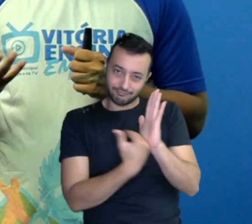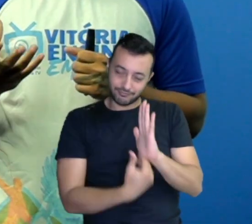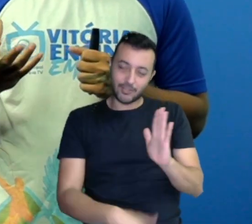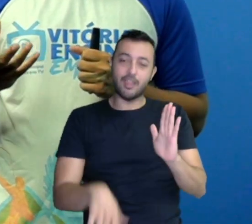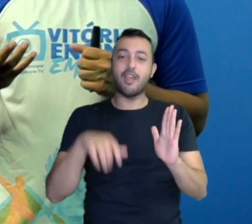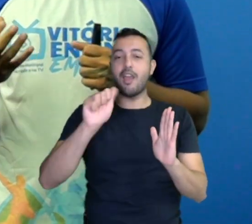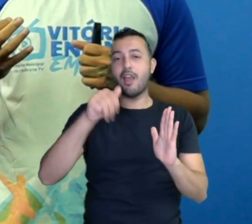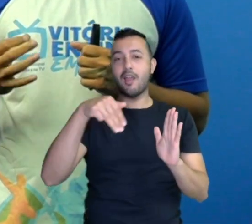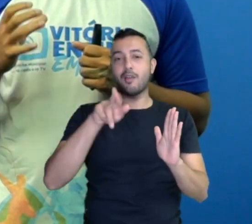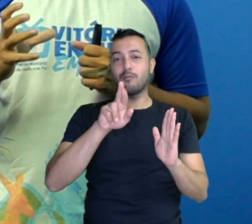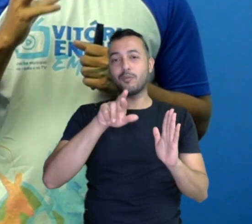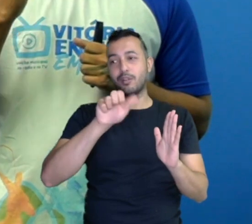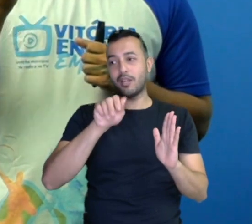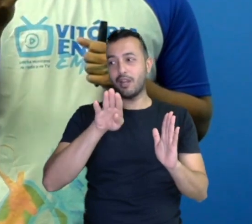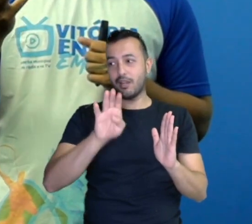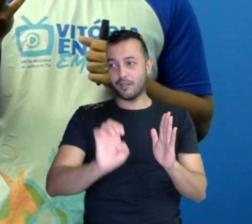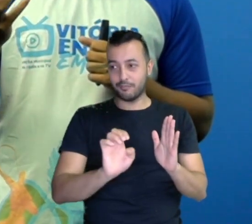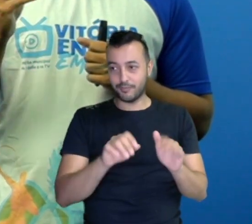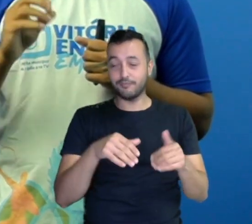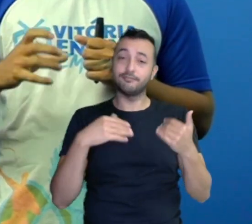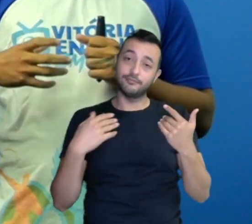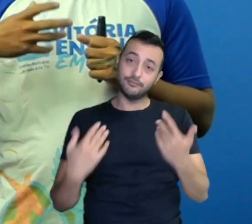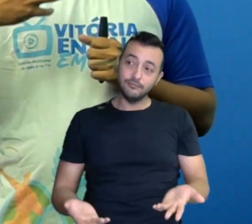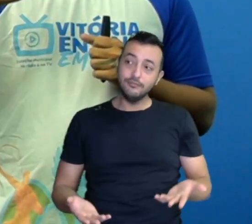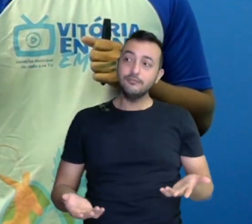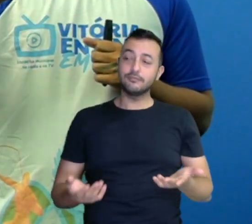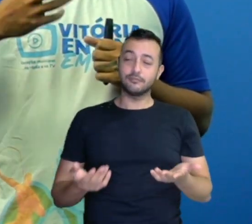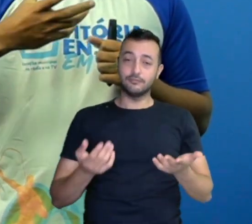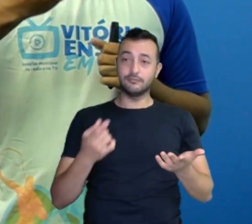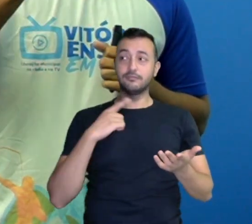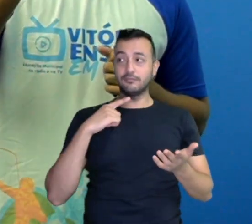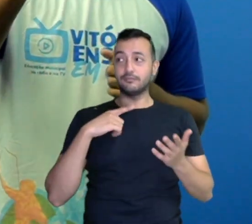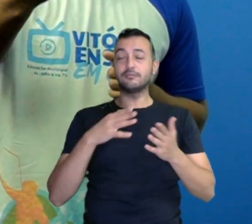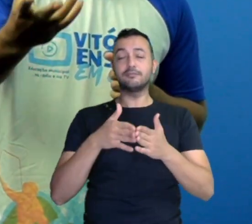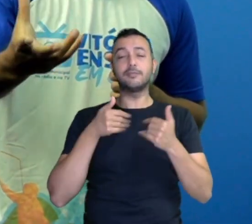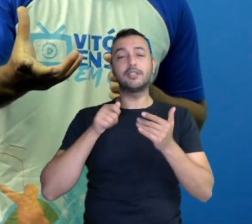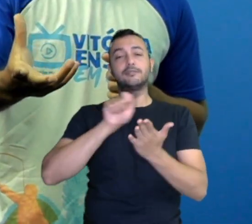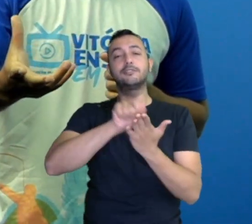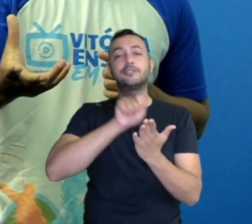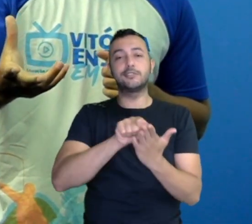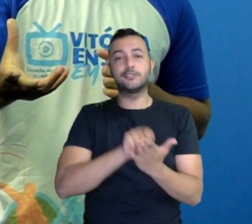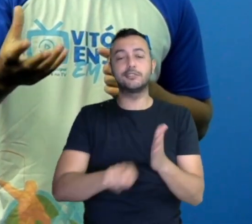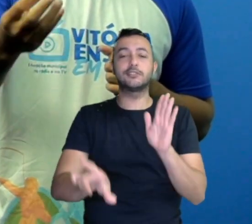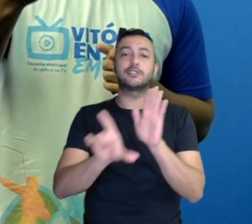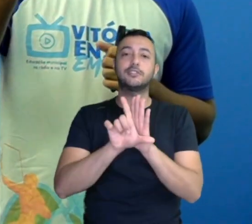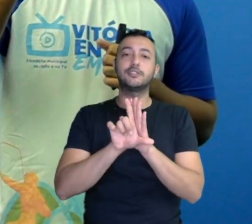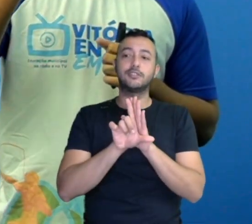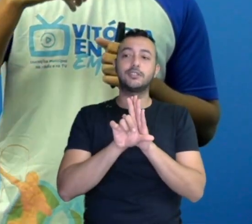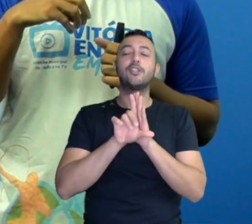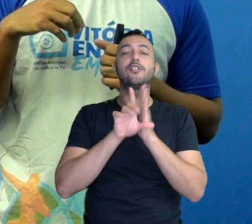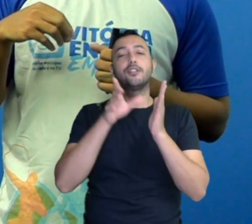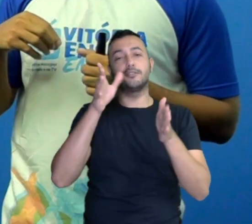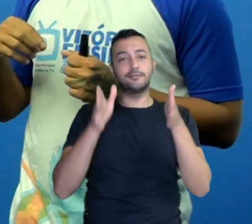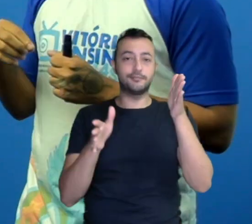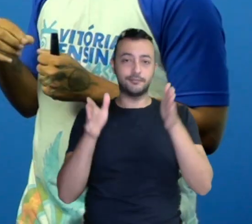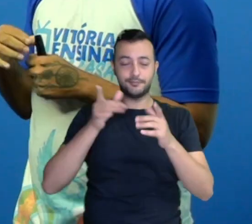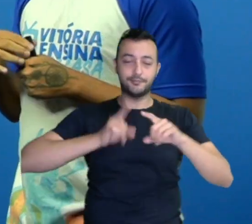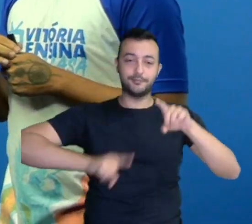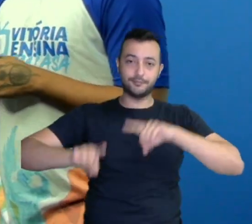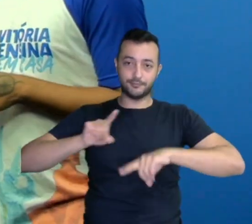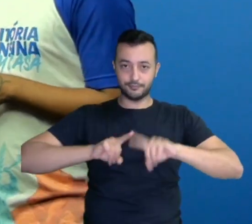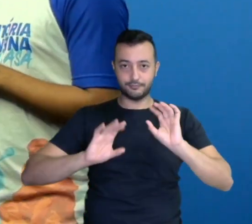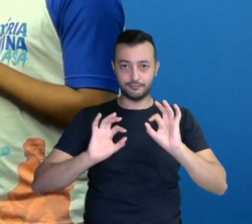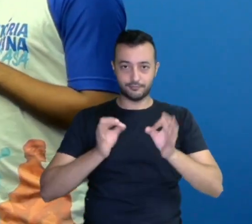determinado local, tá? Então, Hammurabi, né, ele pede para compilar essas leis durante o seu